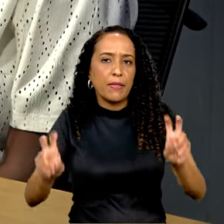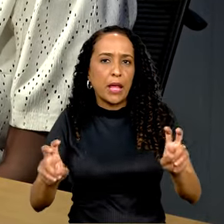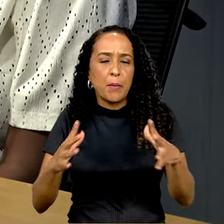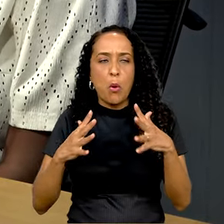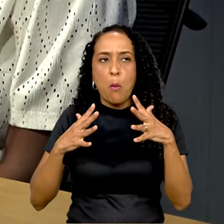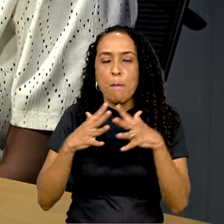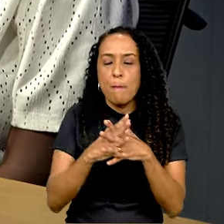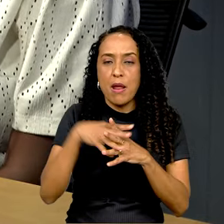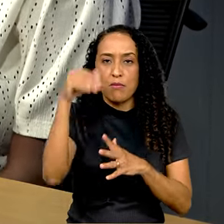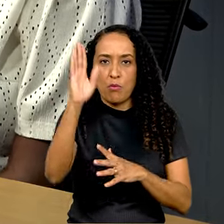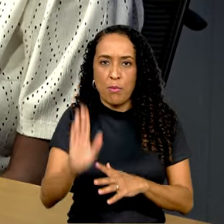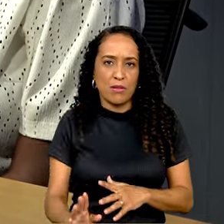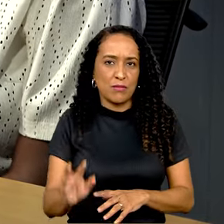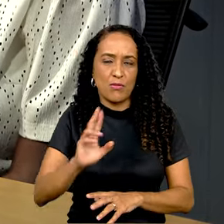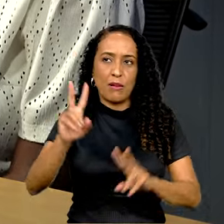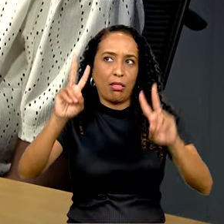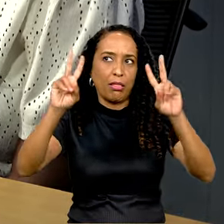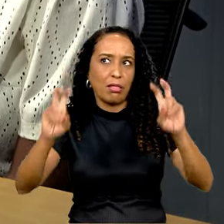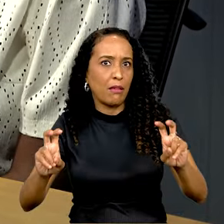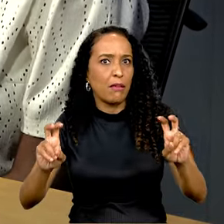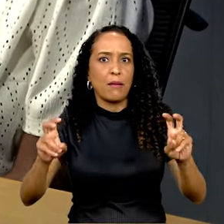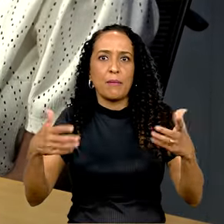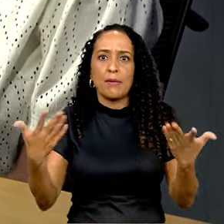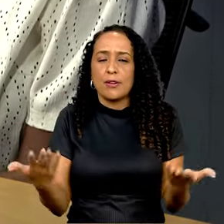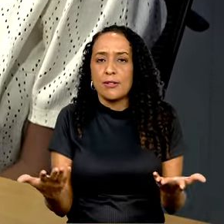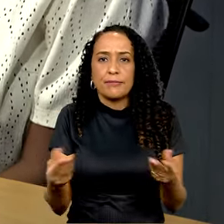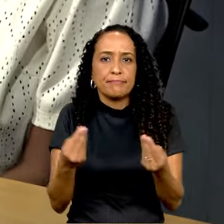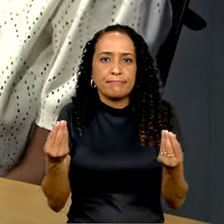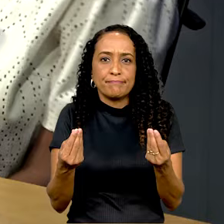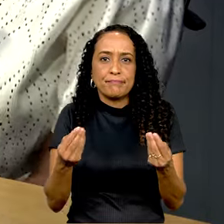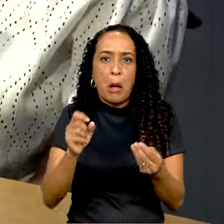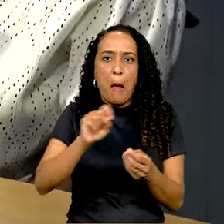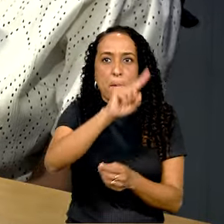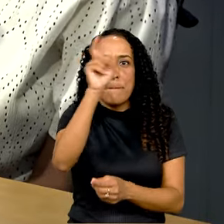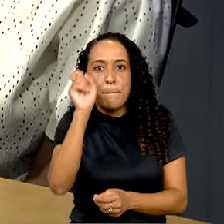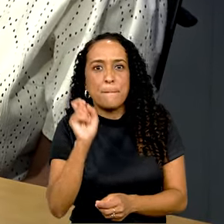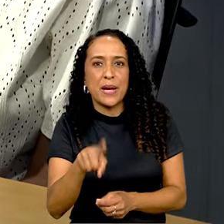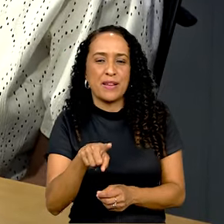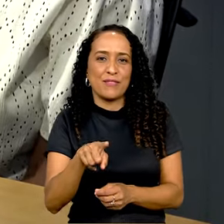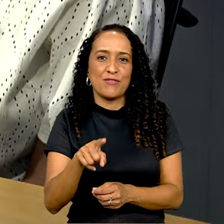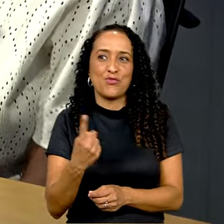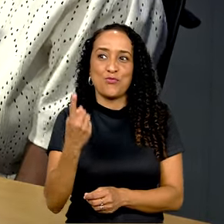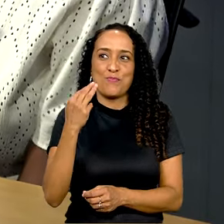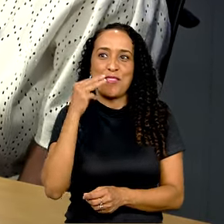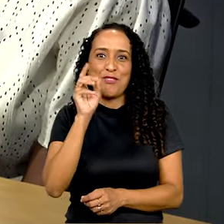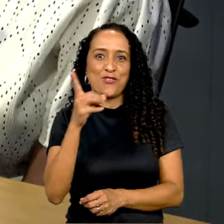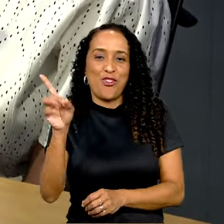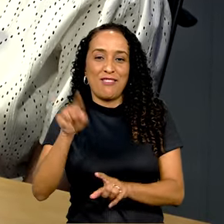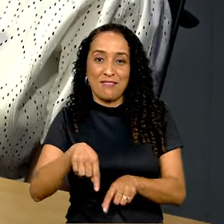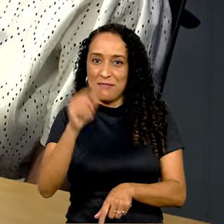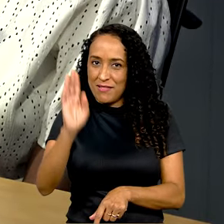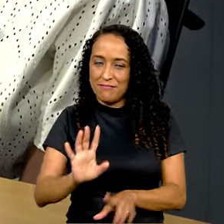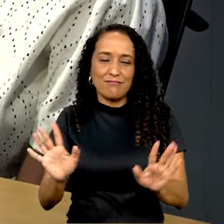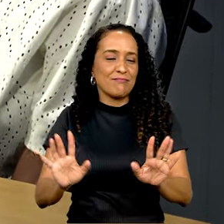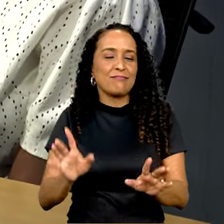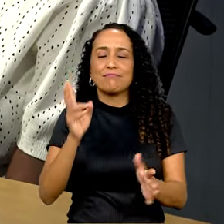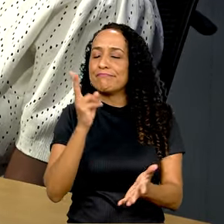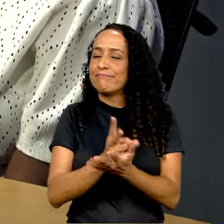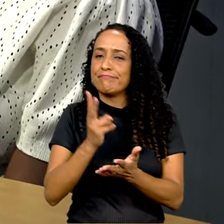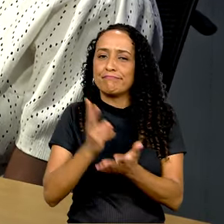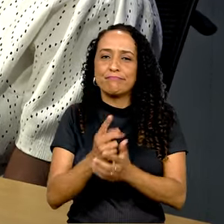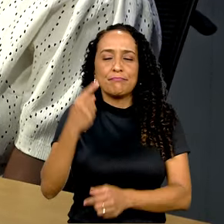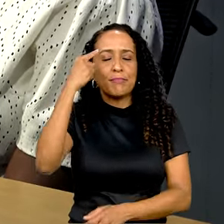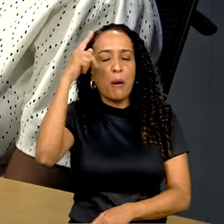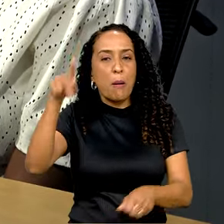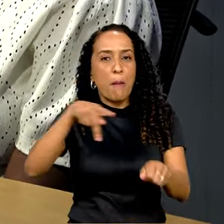é complexo no Brasil não é só um tema que é que é é a pergunta de 1 milhão de dólares no Brasil mas mesmo pensando nos